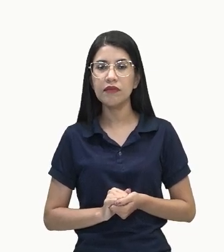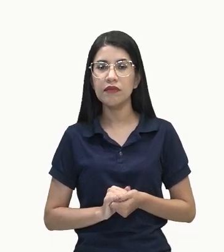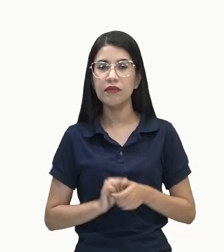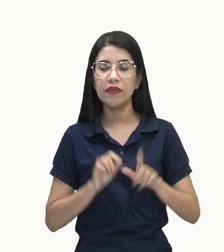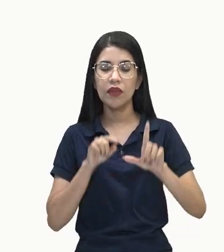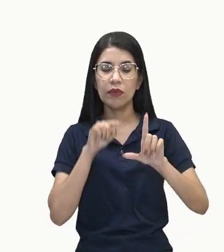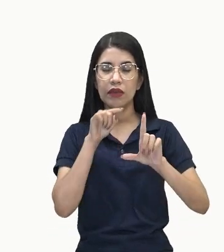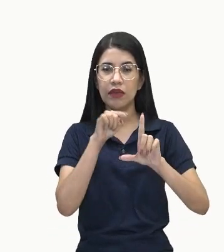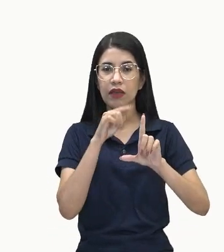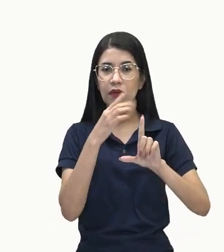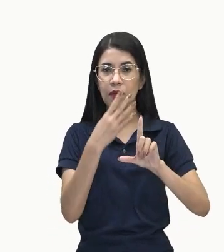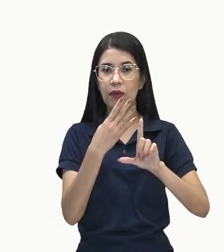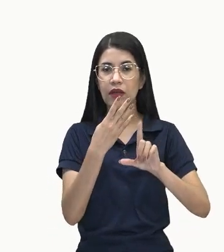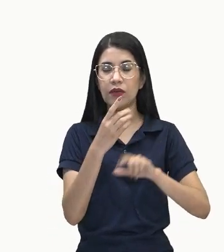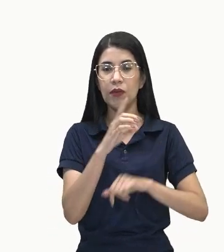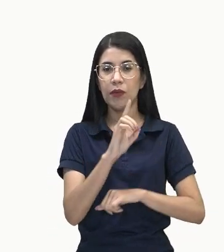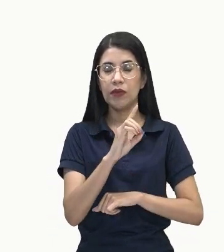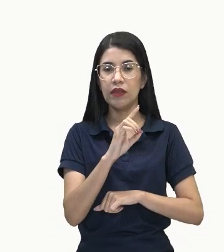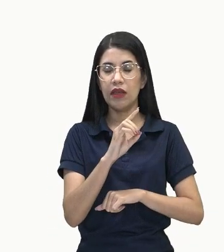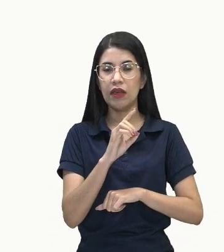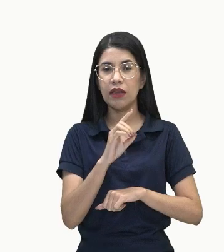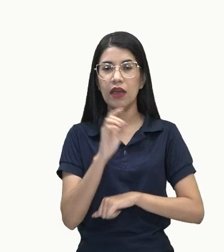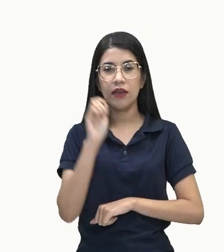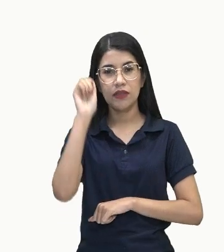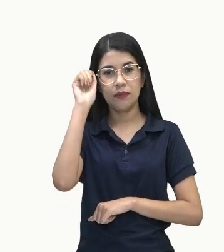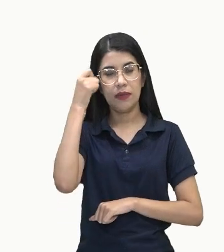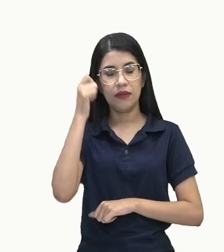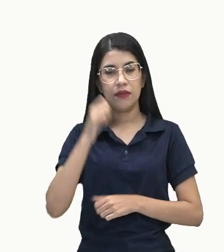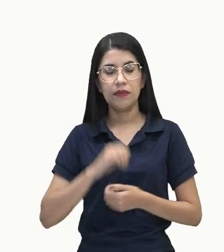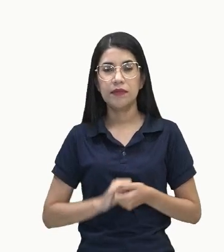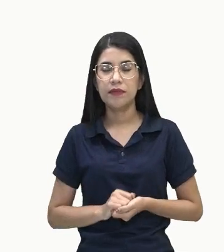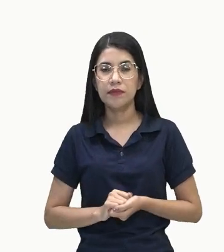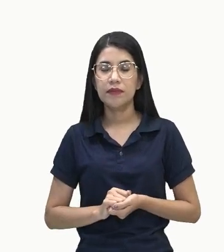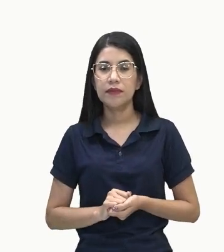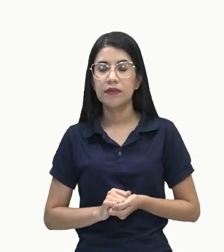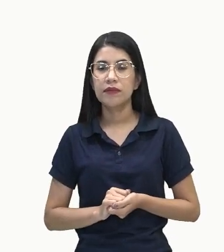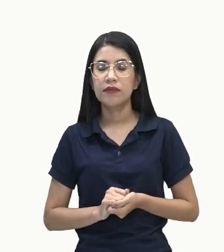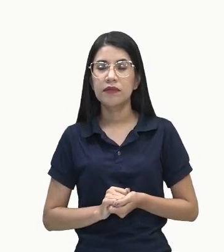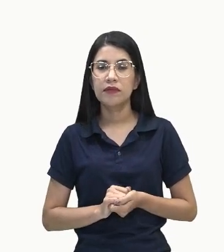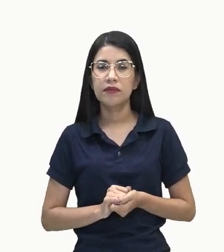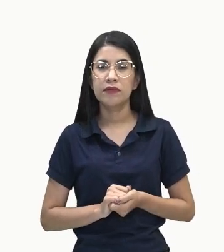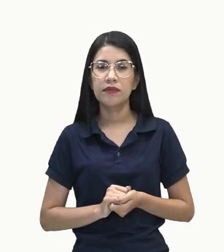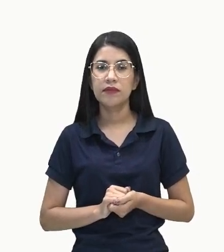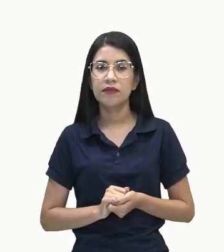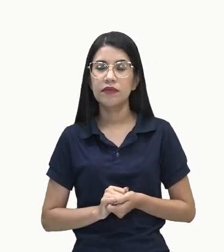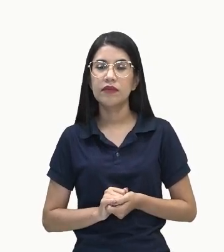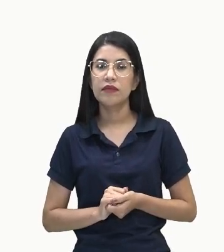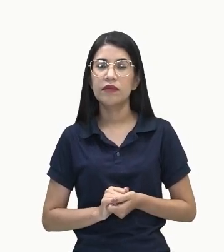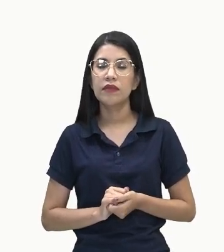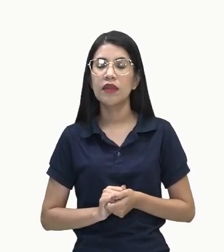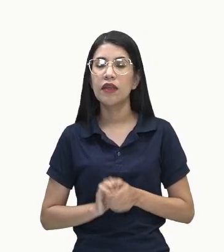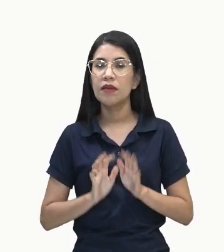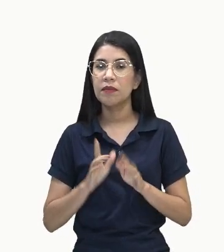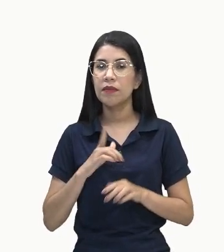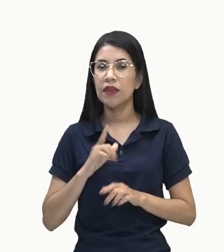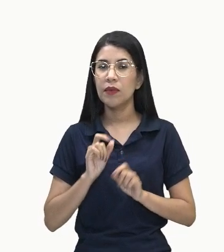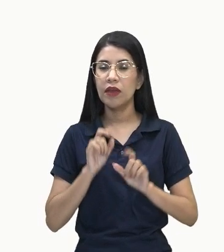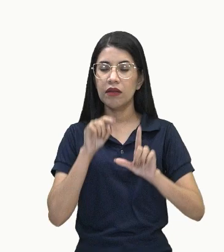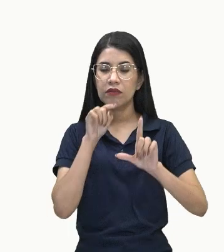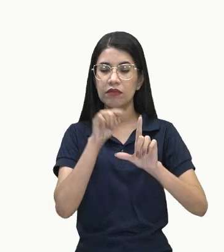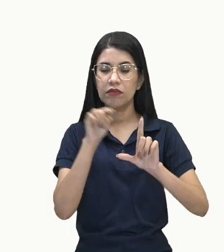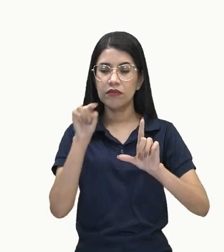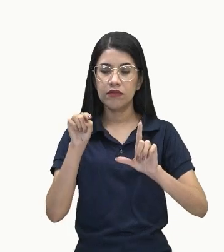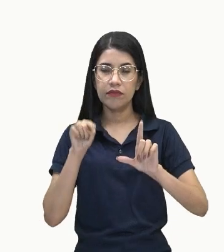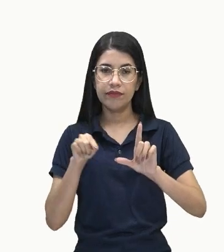aqui o nosso ponto D, que está marcado aqui em preto. Ora, se nós temos aí, então, 4